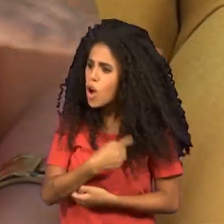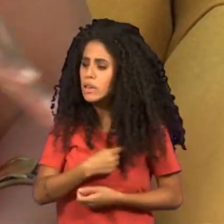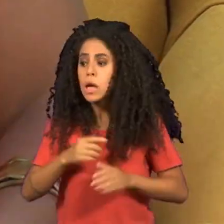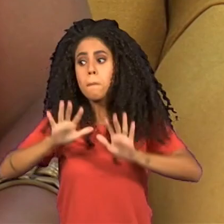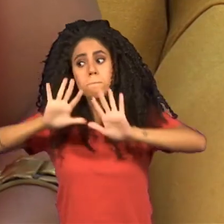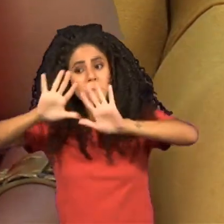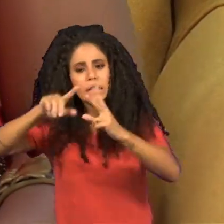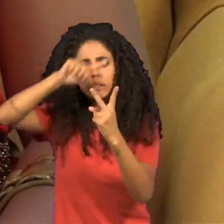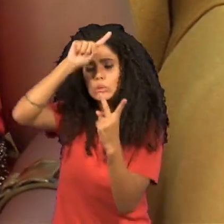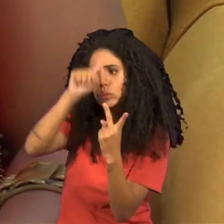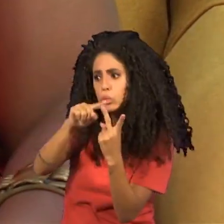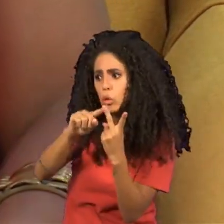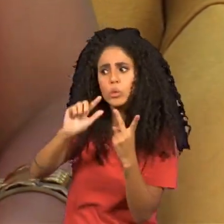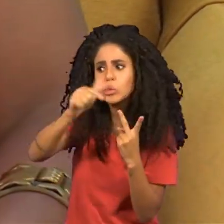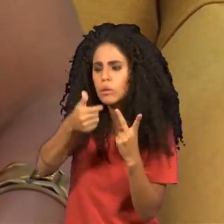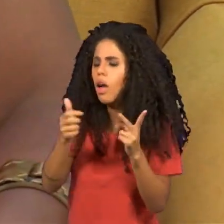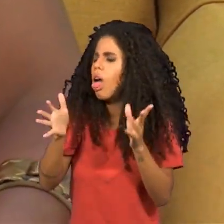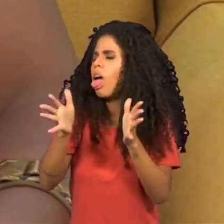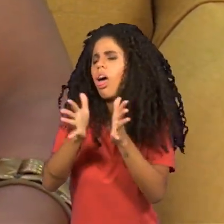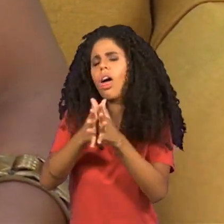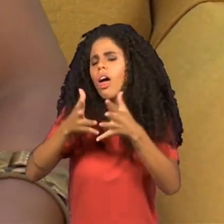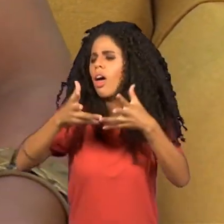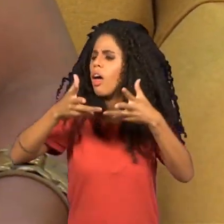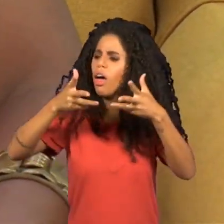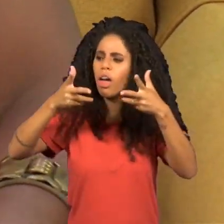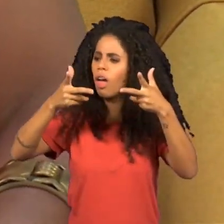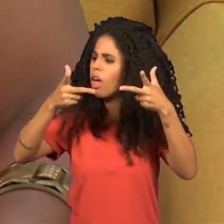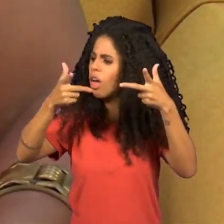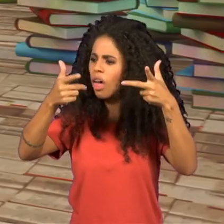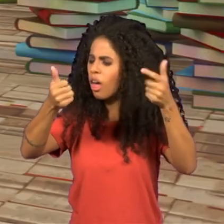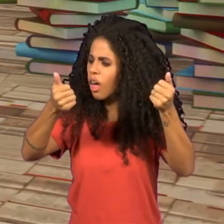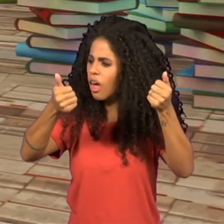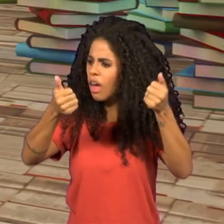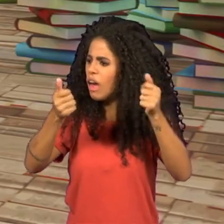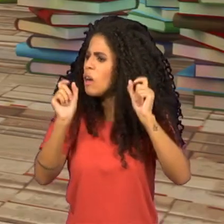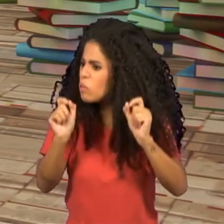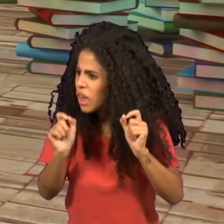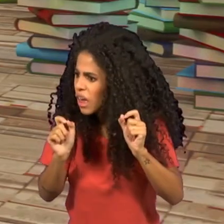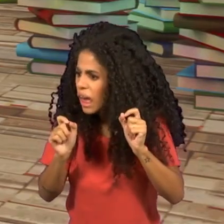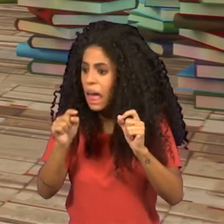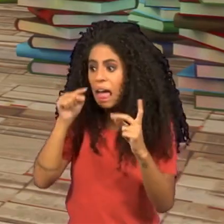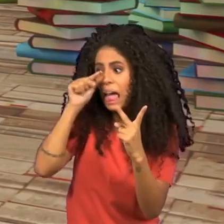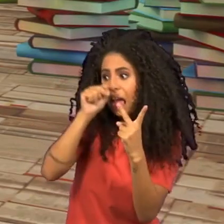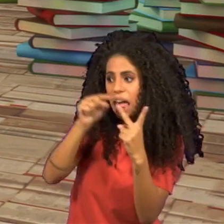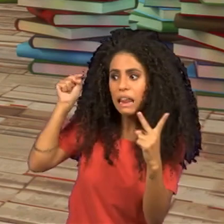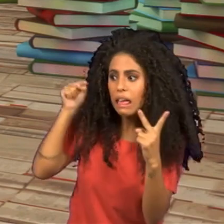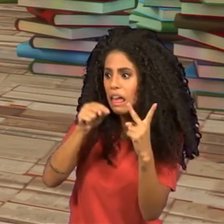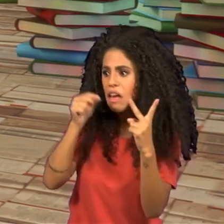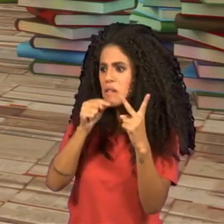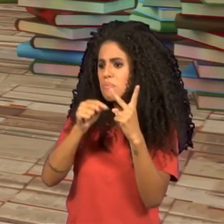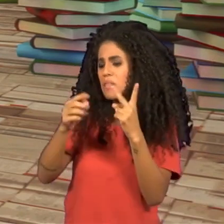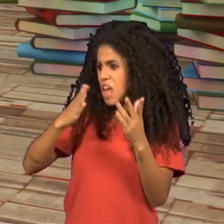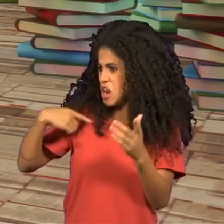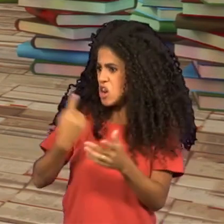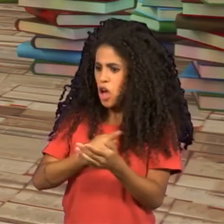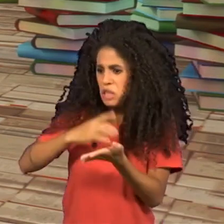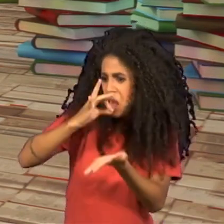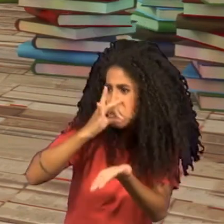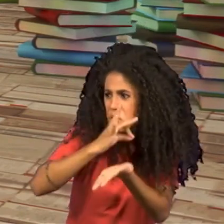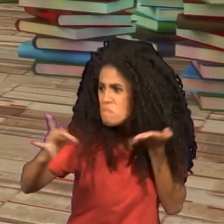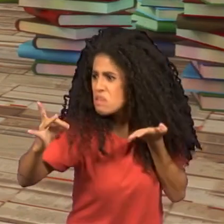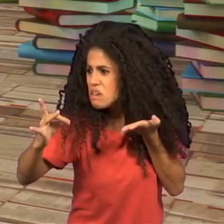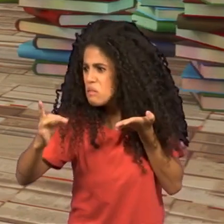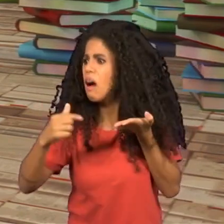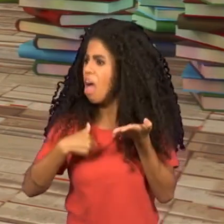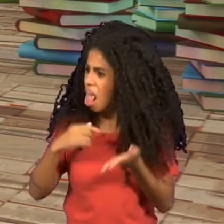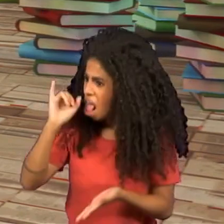outro que você disse ser maravilhoso este sim é o nosso verdadeiro